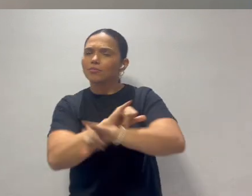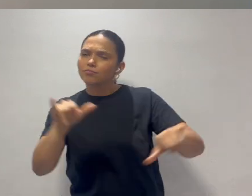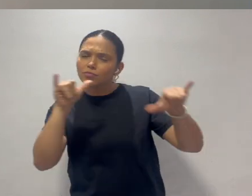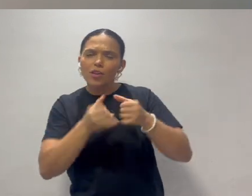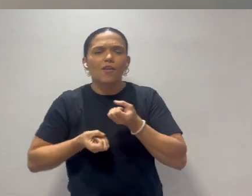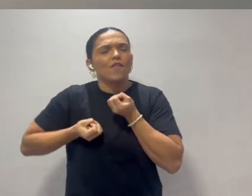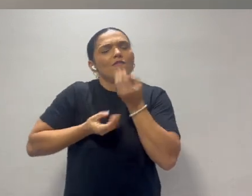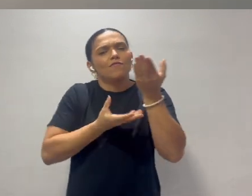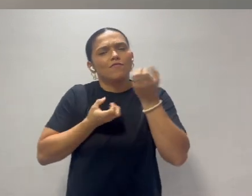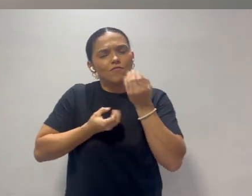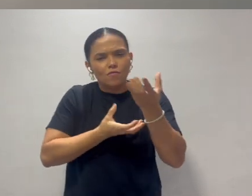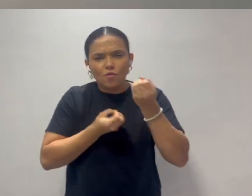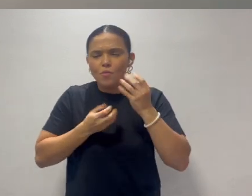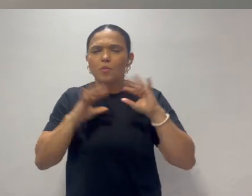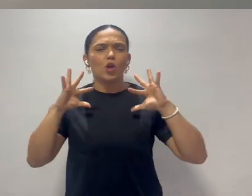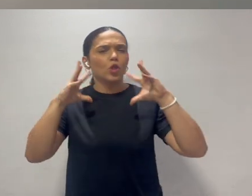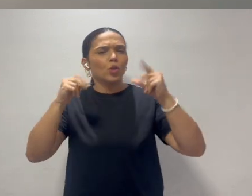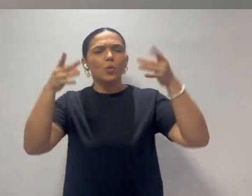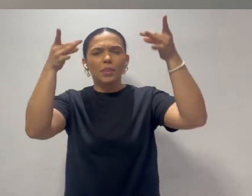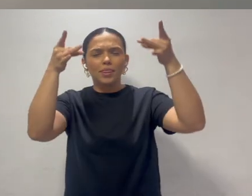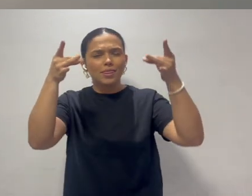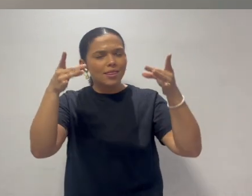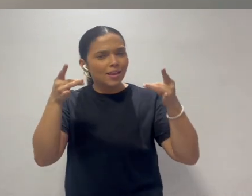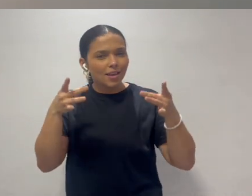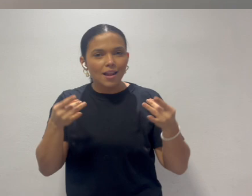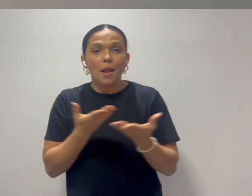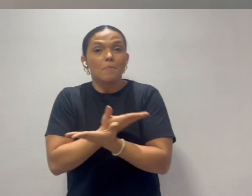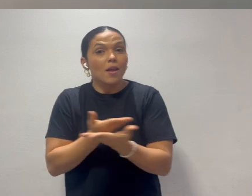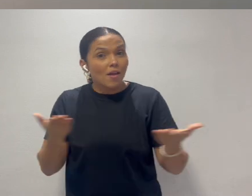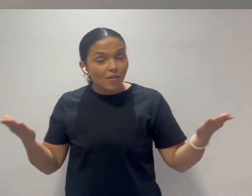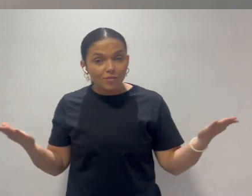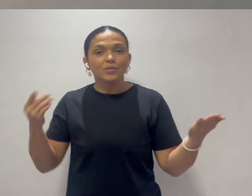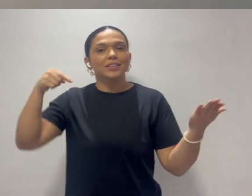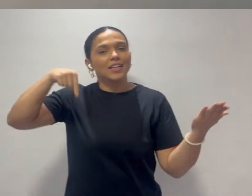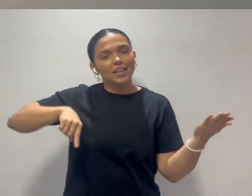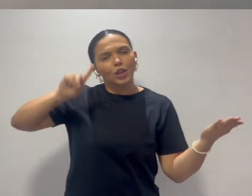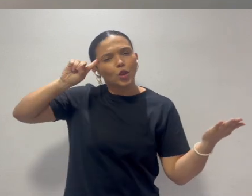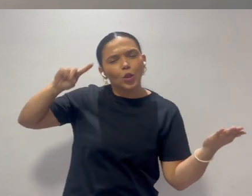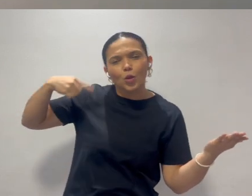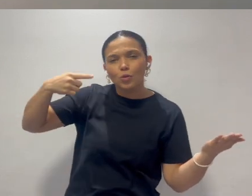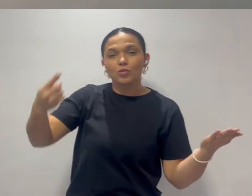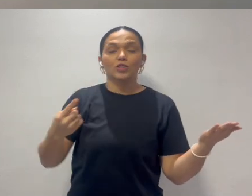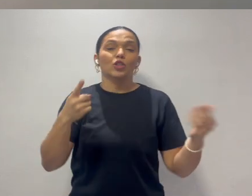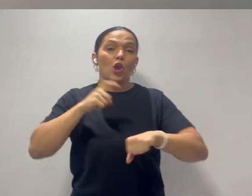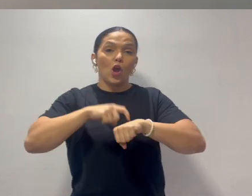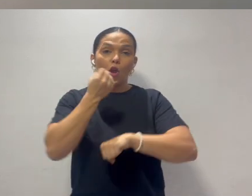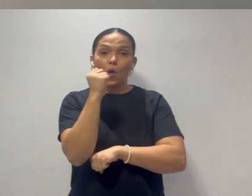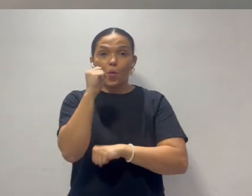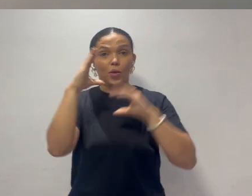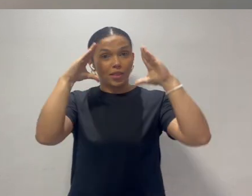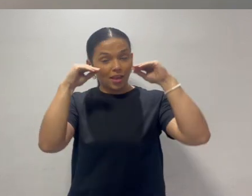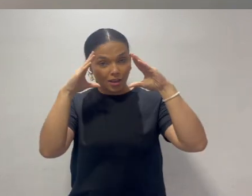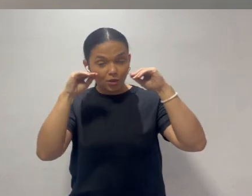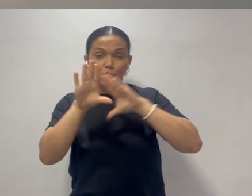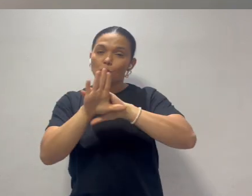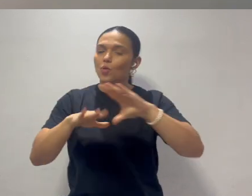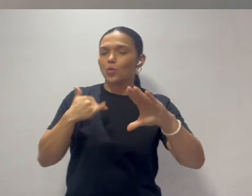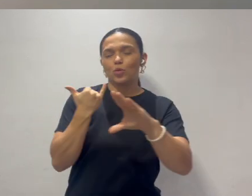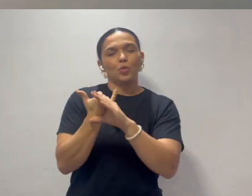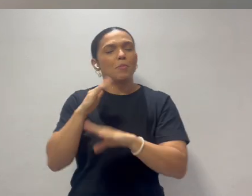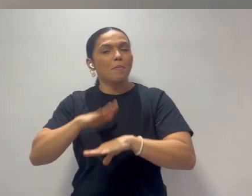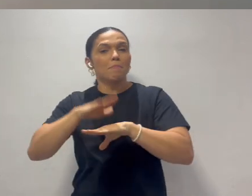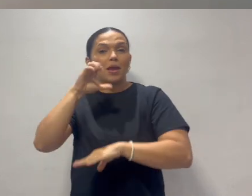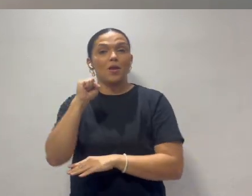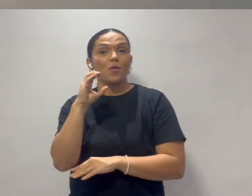informação, traz todos os detalhes para você aqui diariamente, às 20 horas, no YouTube, o canal com mais de 80